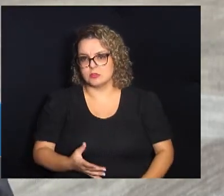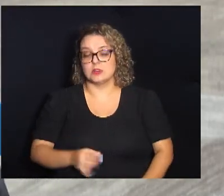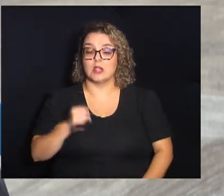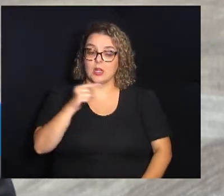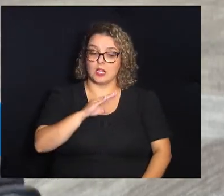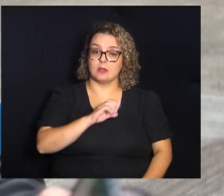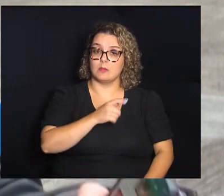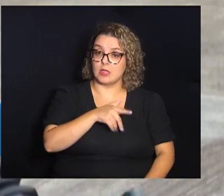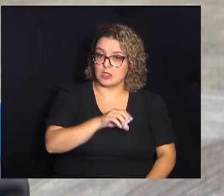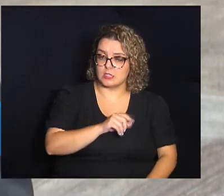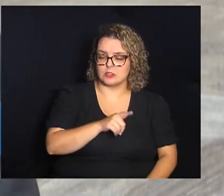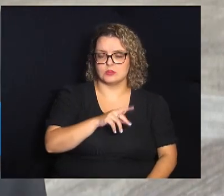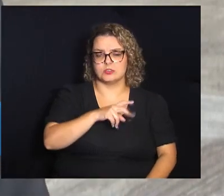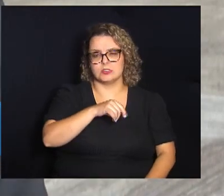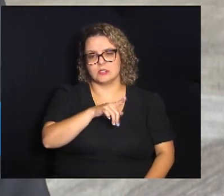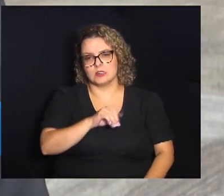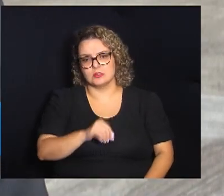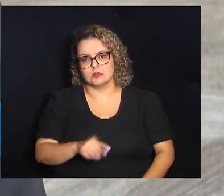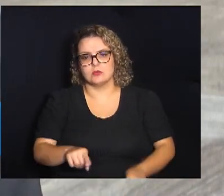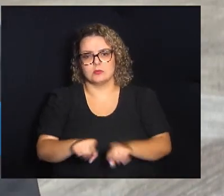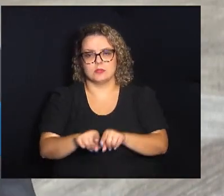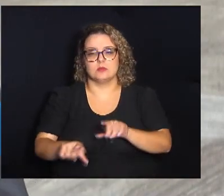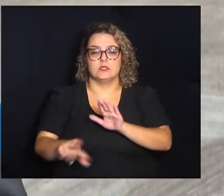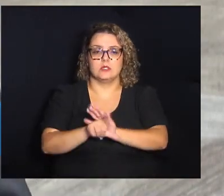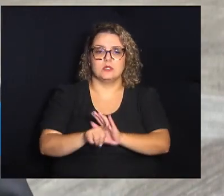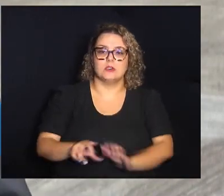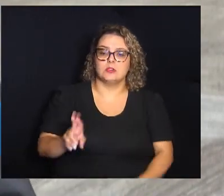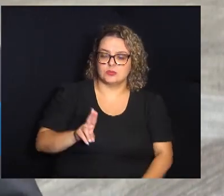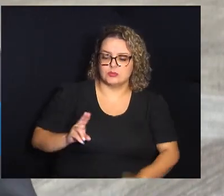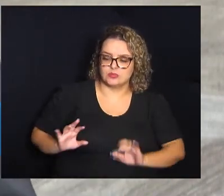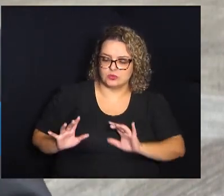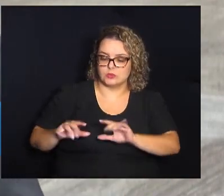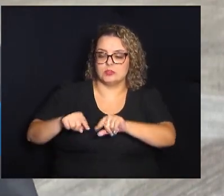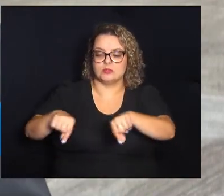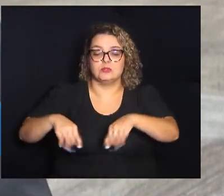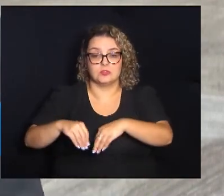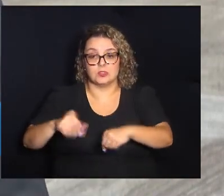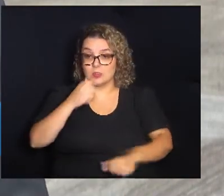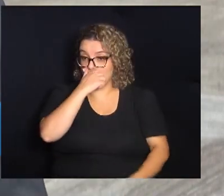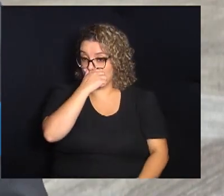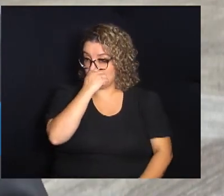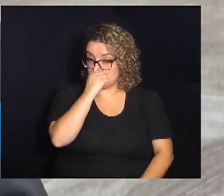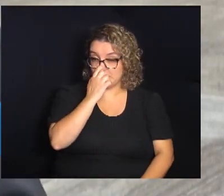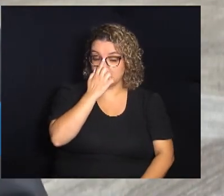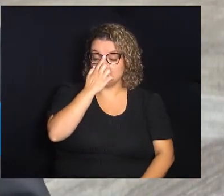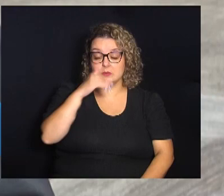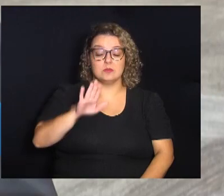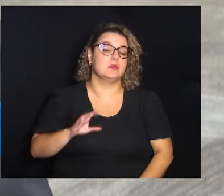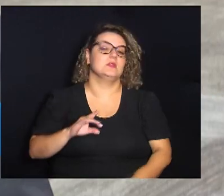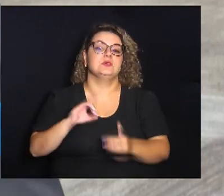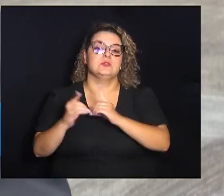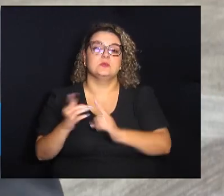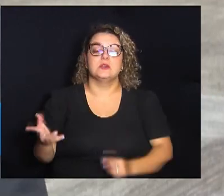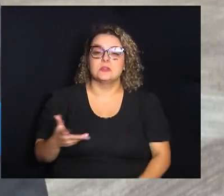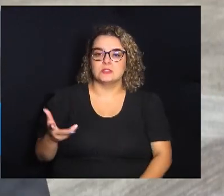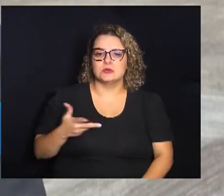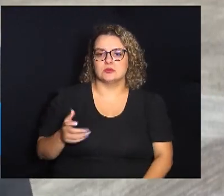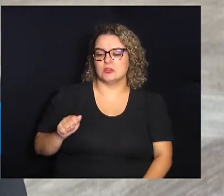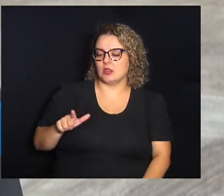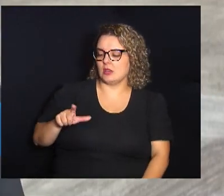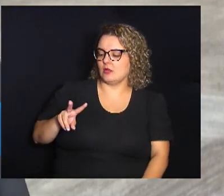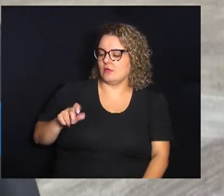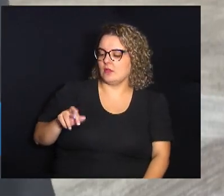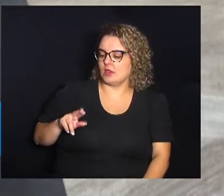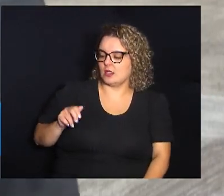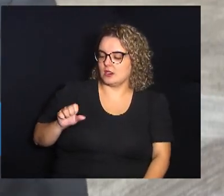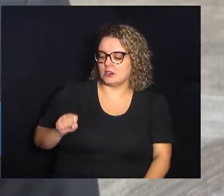Geraldo, como a alteração da lei de uso e ocupação dos solos, que para dar mais dinâmica, acelerar a emissão de alvarás, a aprovação